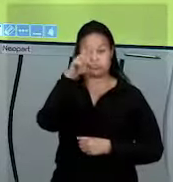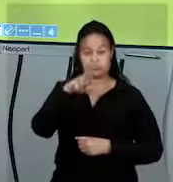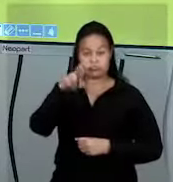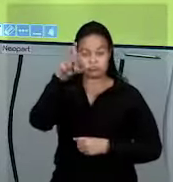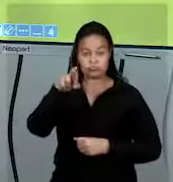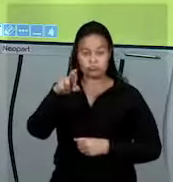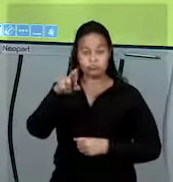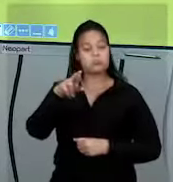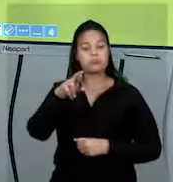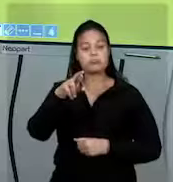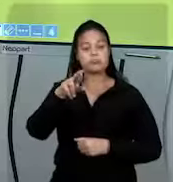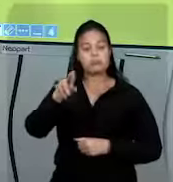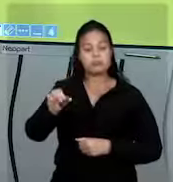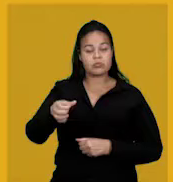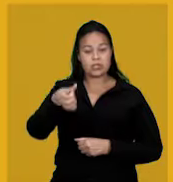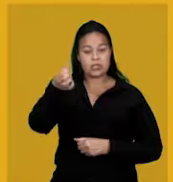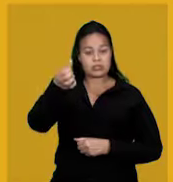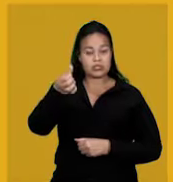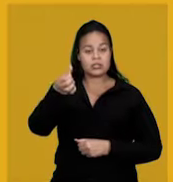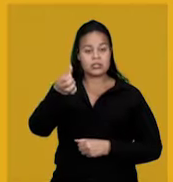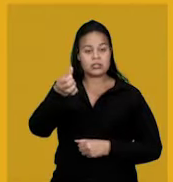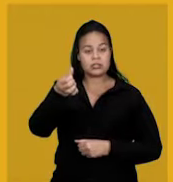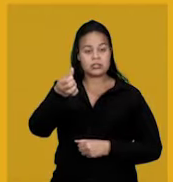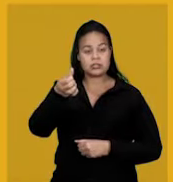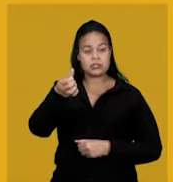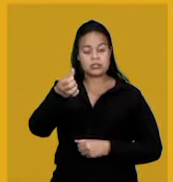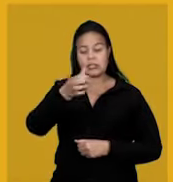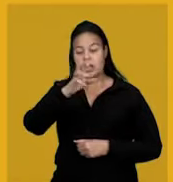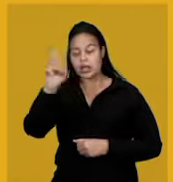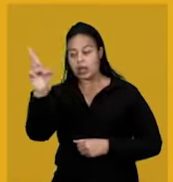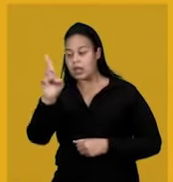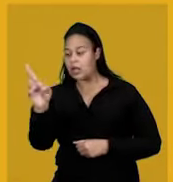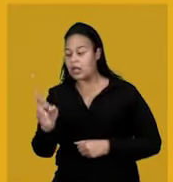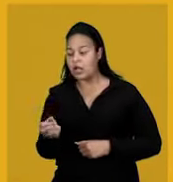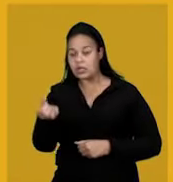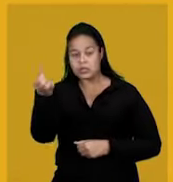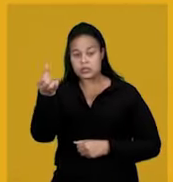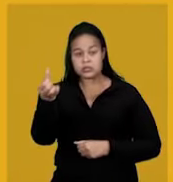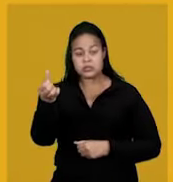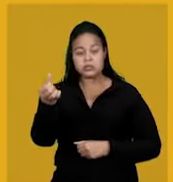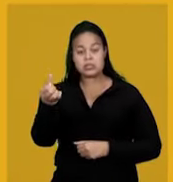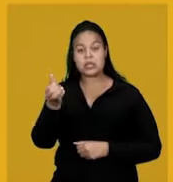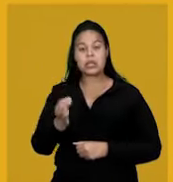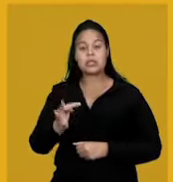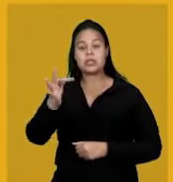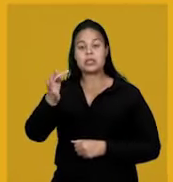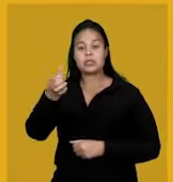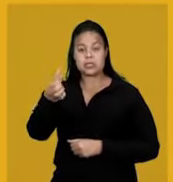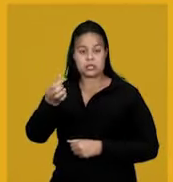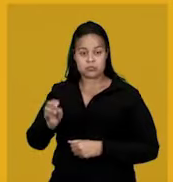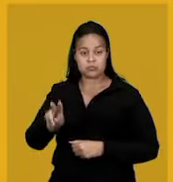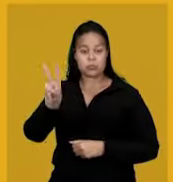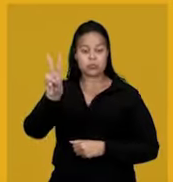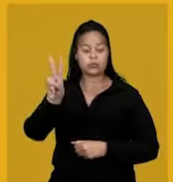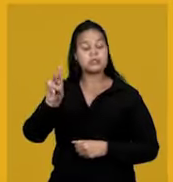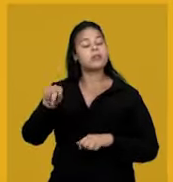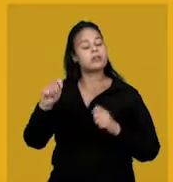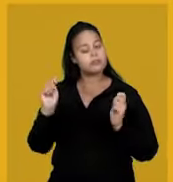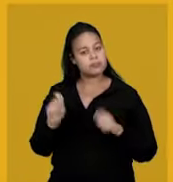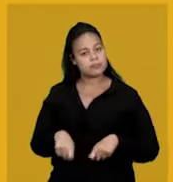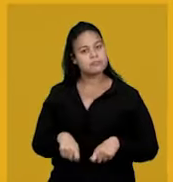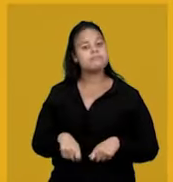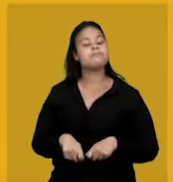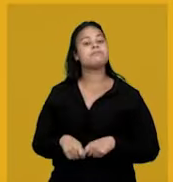Esse resistor de 6 ohms, ele está sujeito a uma tensão de 6 volts, está sujeito